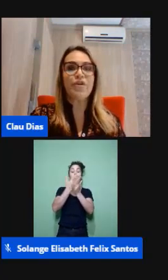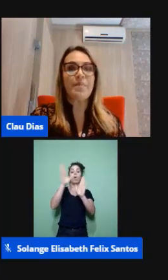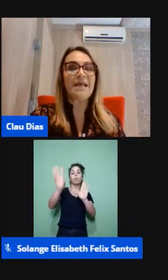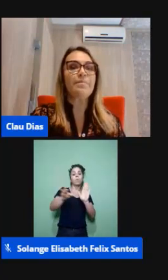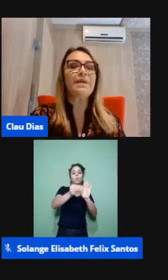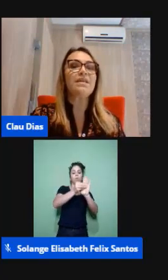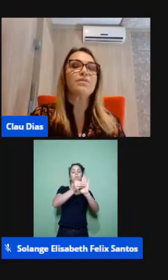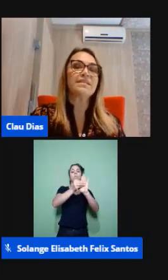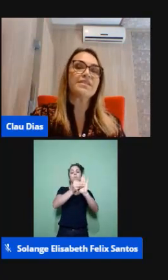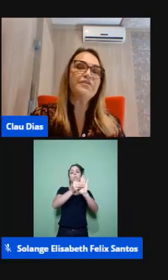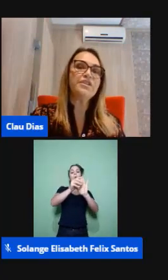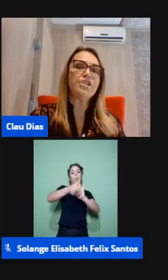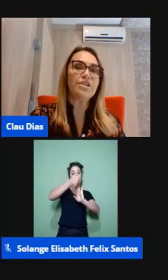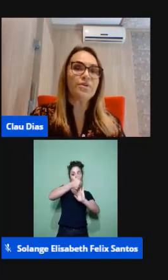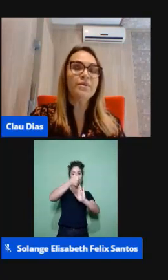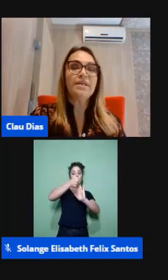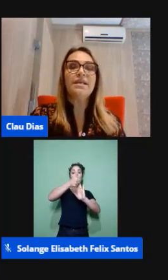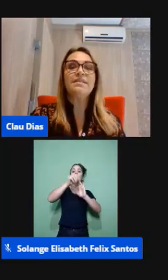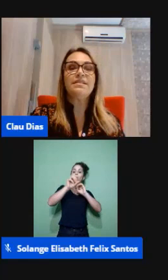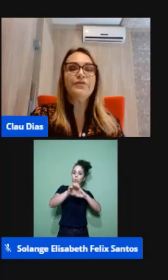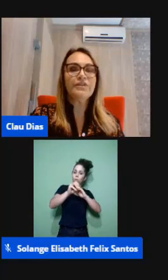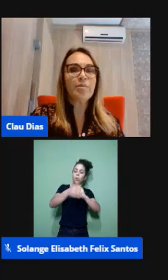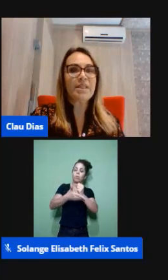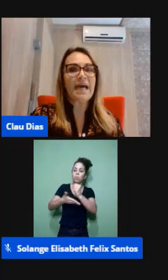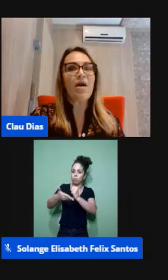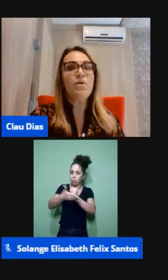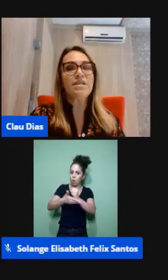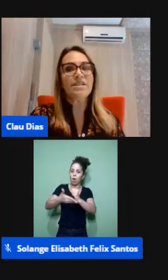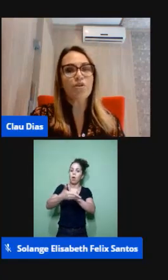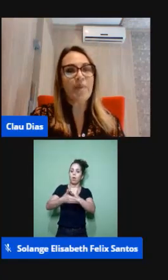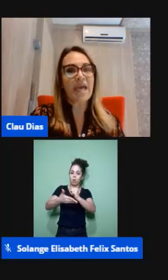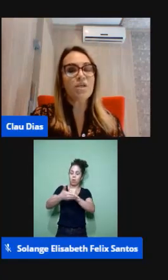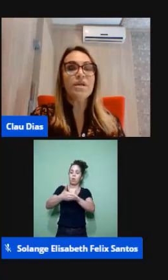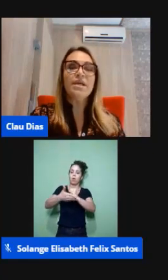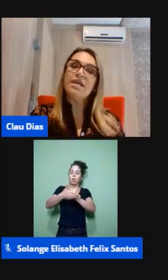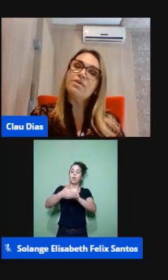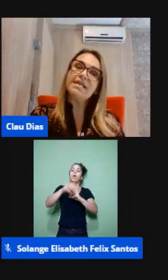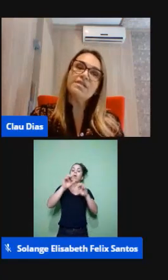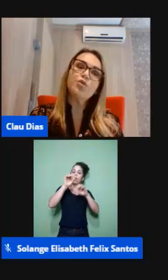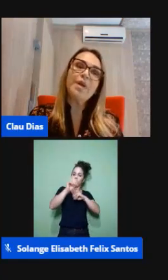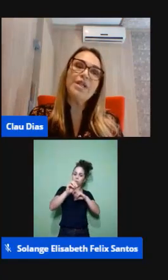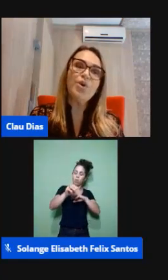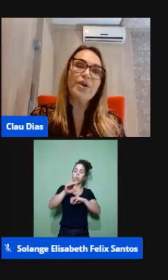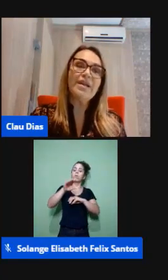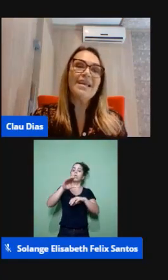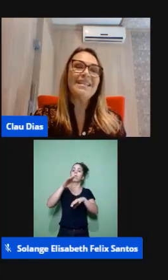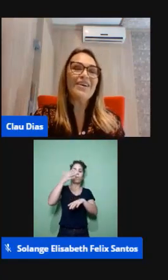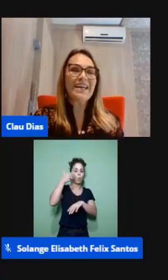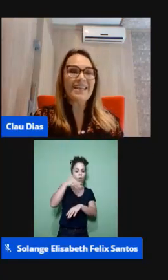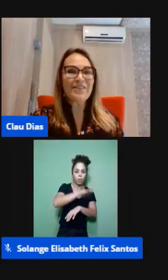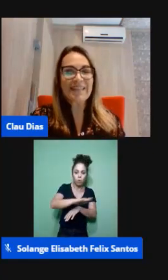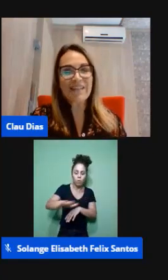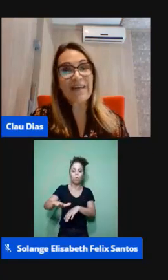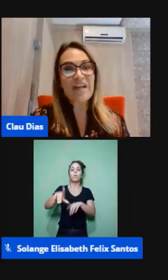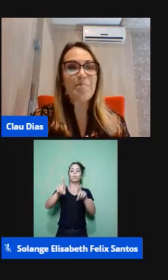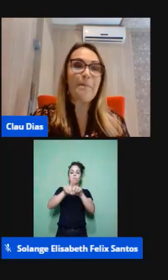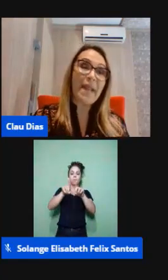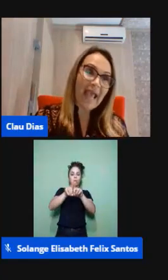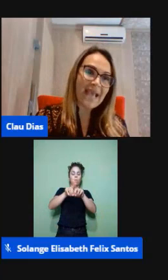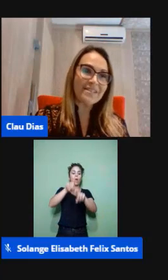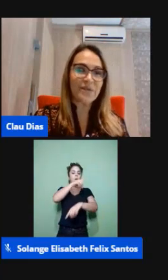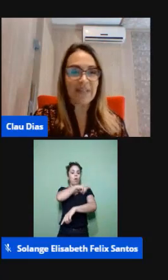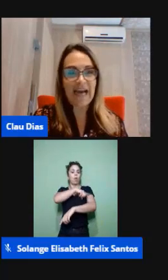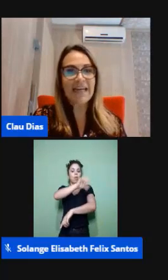básica, né, formada pela educação infantil, ensino fundamental, ensino médio, educação superior. Então, aquela educação que